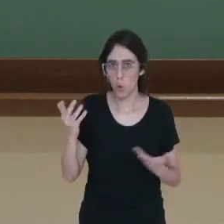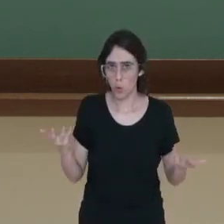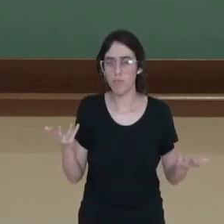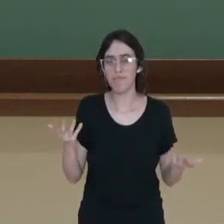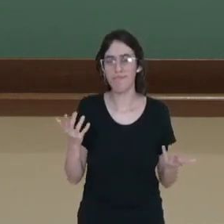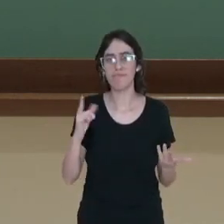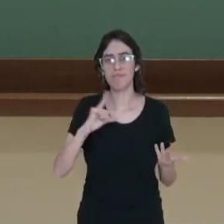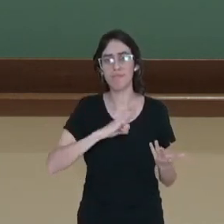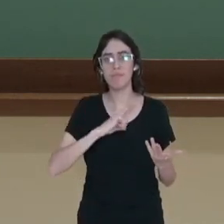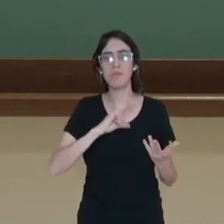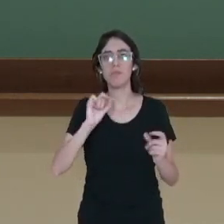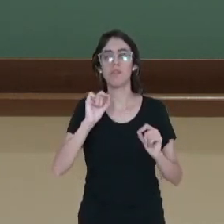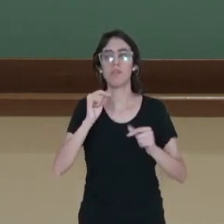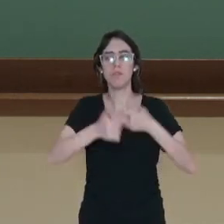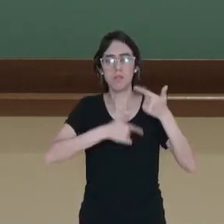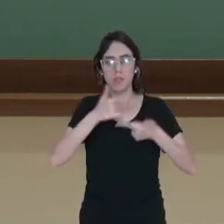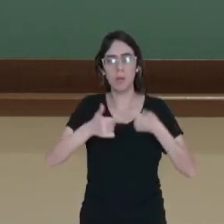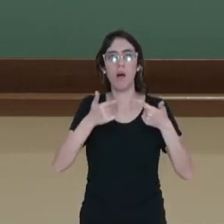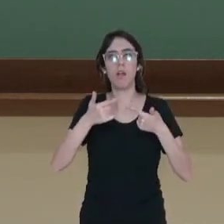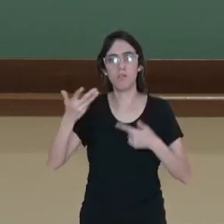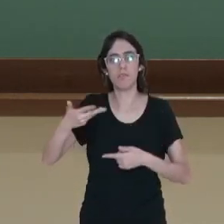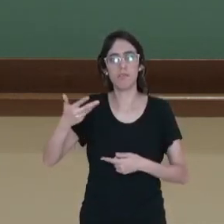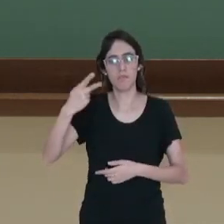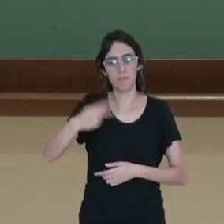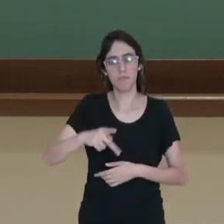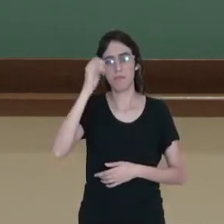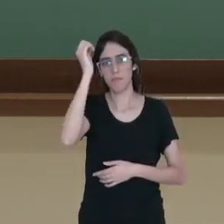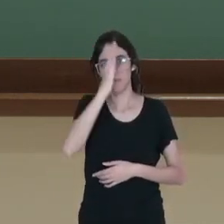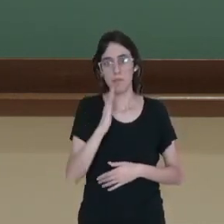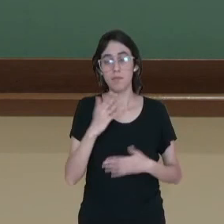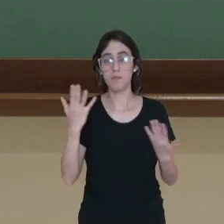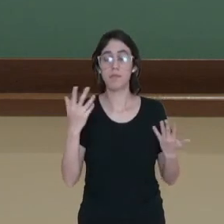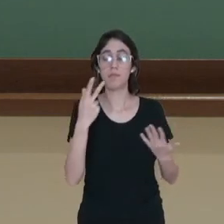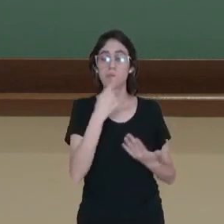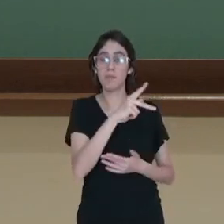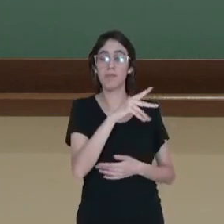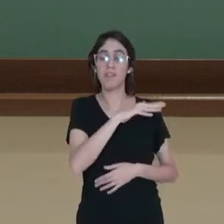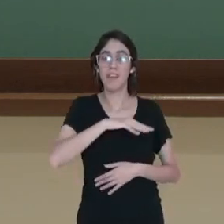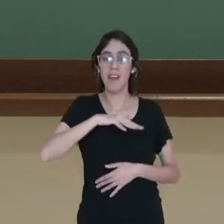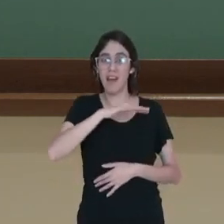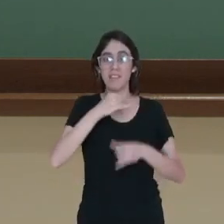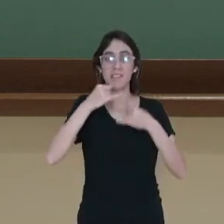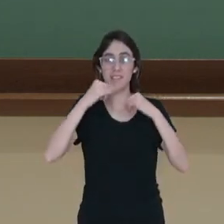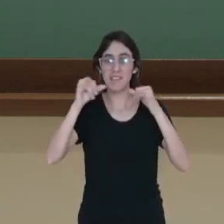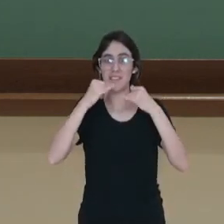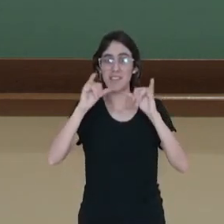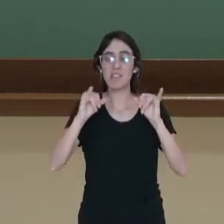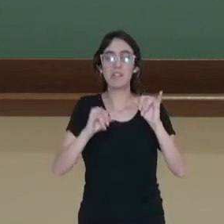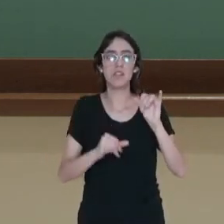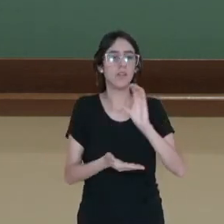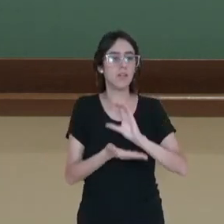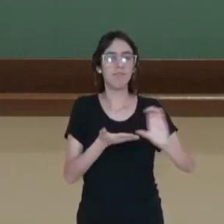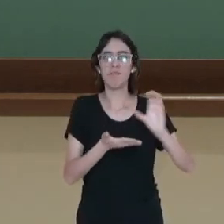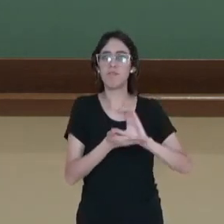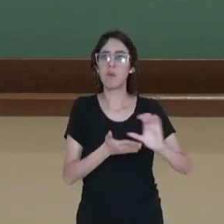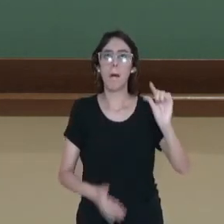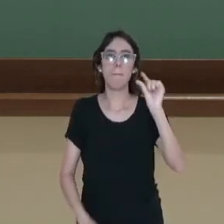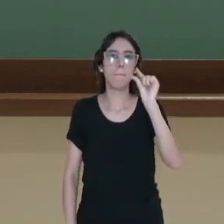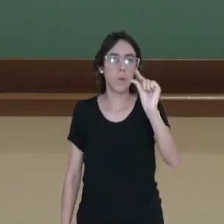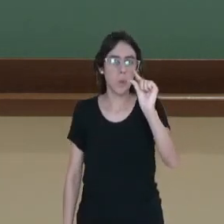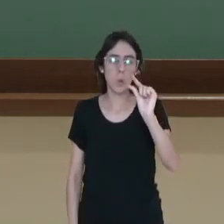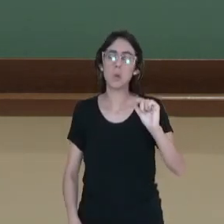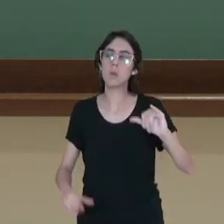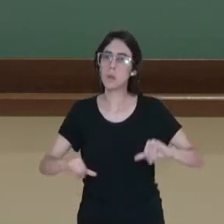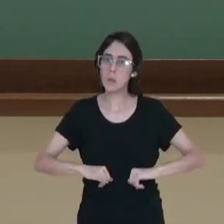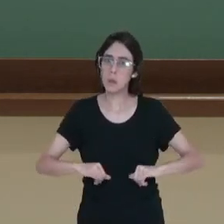atividade produtiva no Brasil, o setor elétrico, o setor energético, com pouco investimento, acabou sofrendo e uma crise